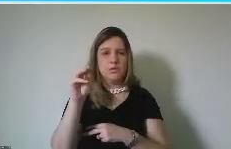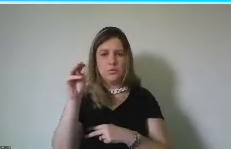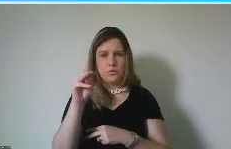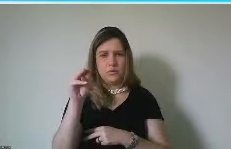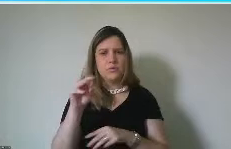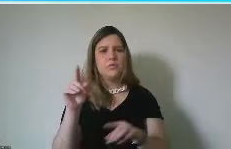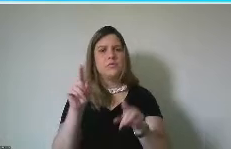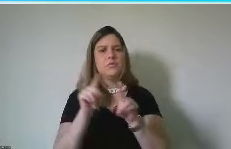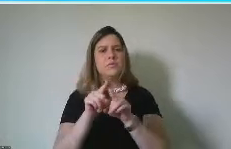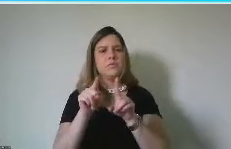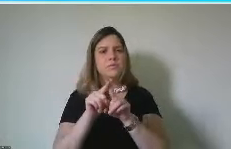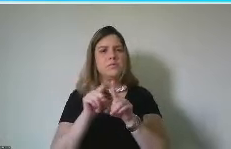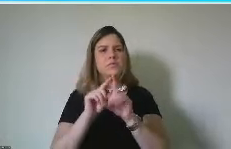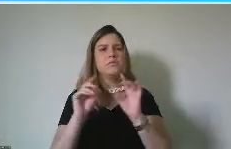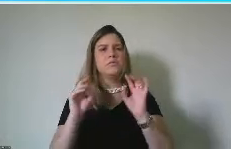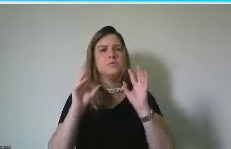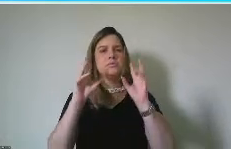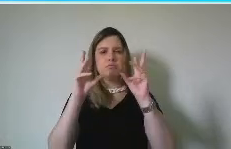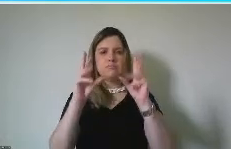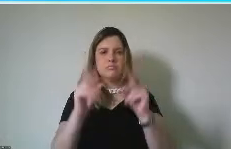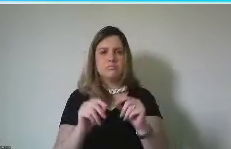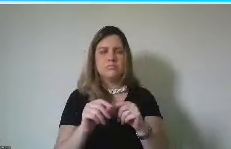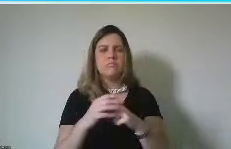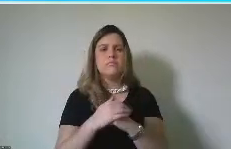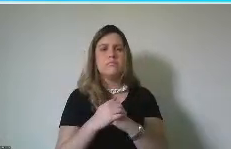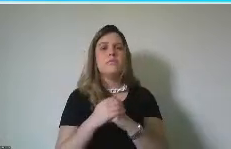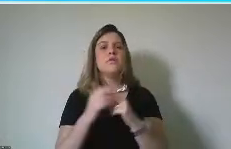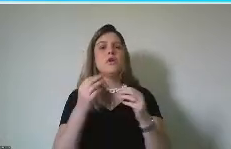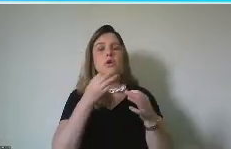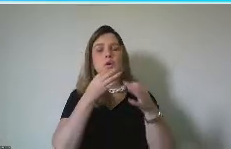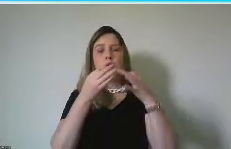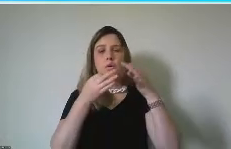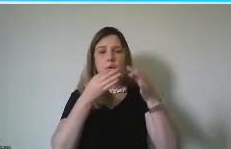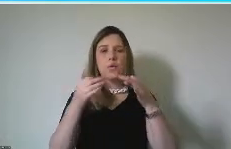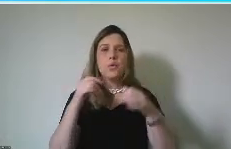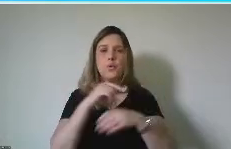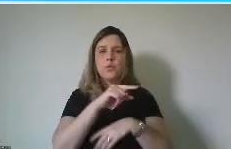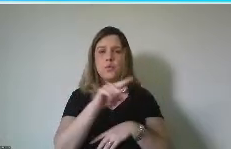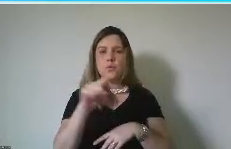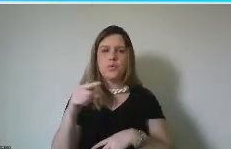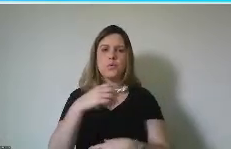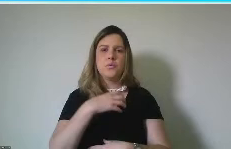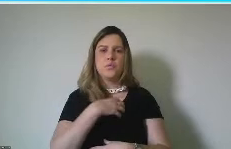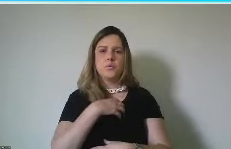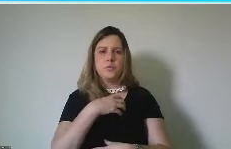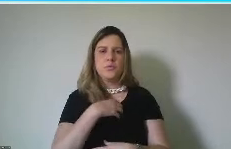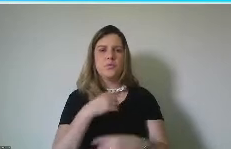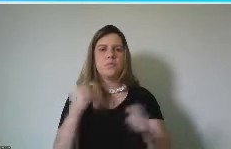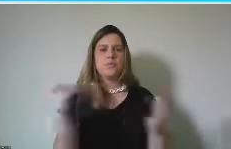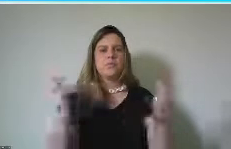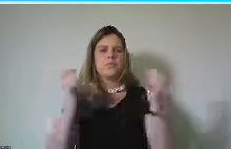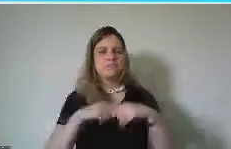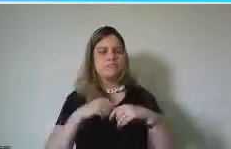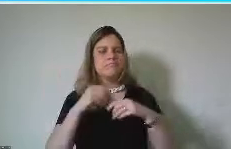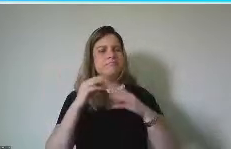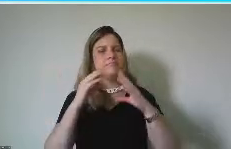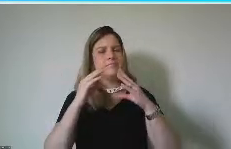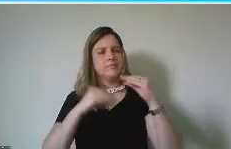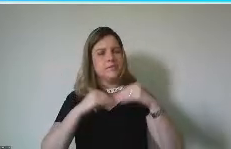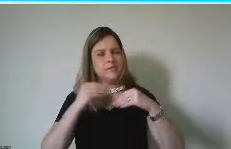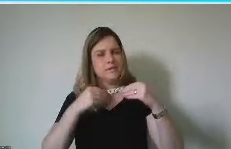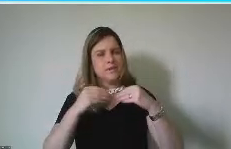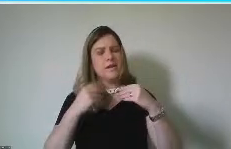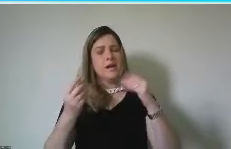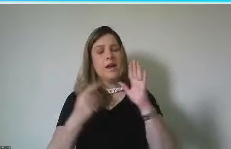da nossa diretoria executiva que virá comentar para vocês a forma que nós geramos valor sustentável e rentabilidade temos a presença